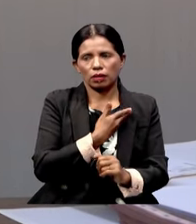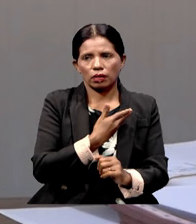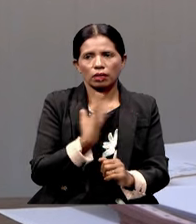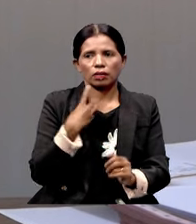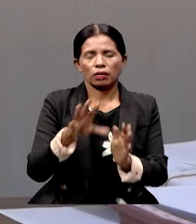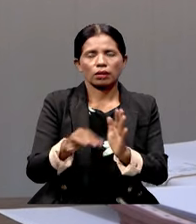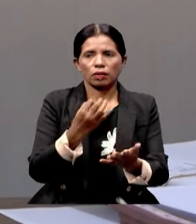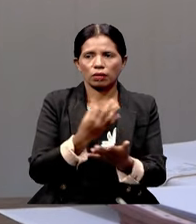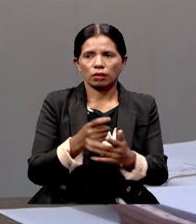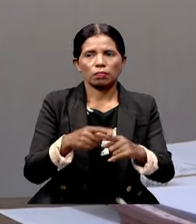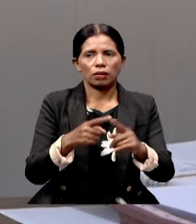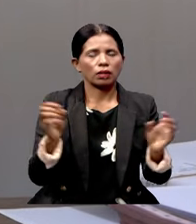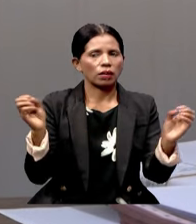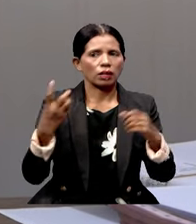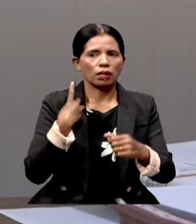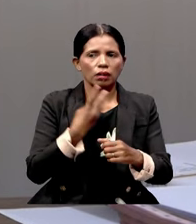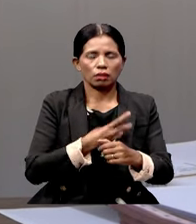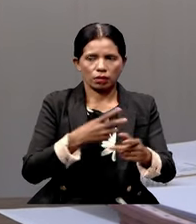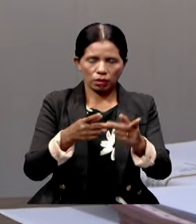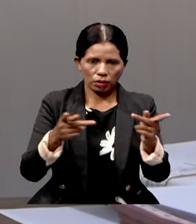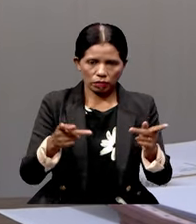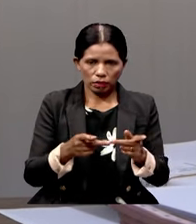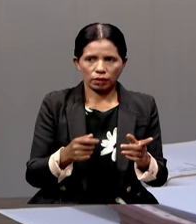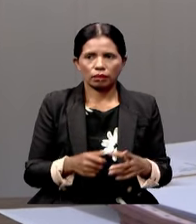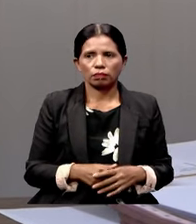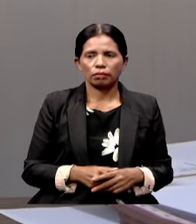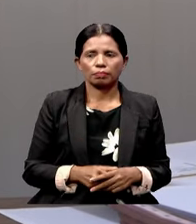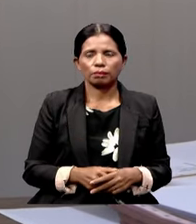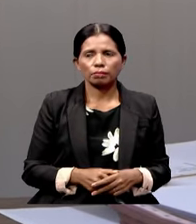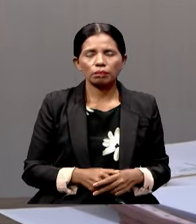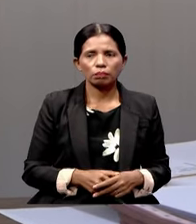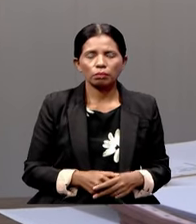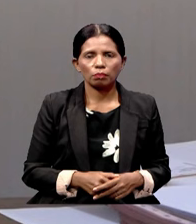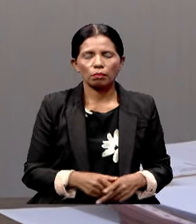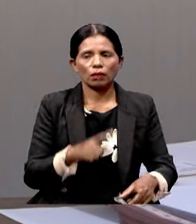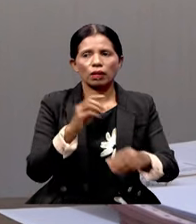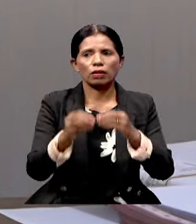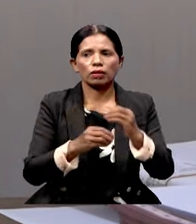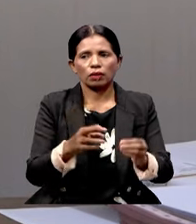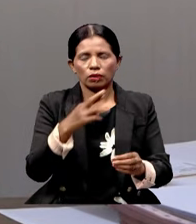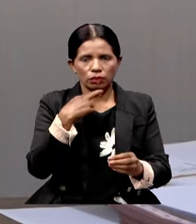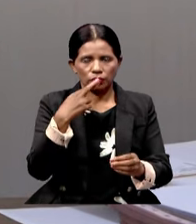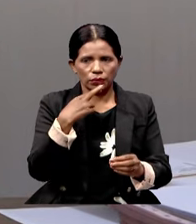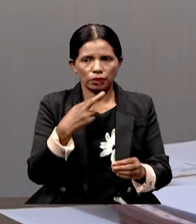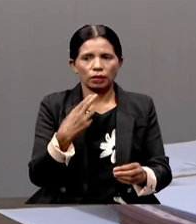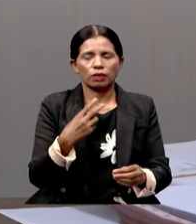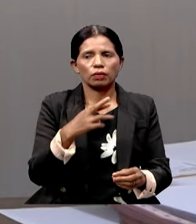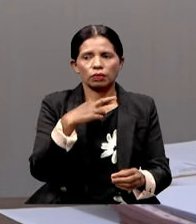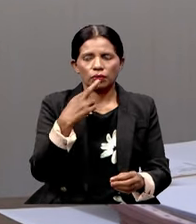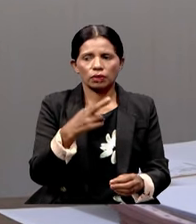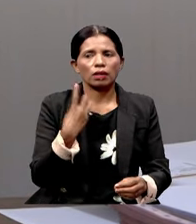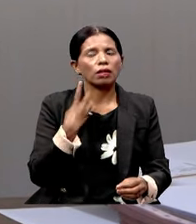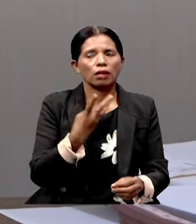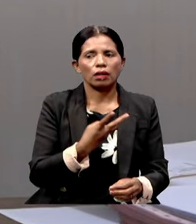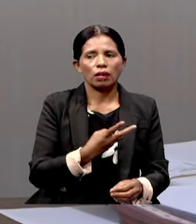lucru mai sidan la kontesi ami ne fati kolio kono presu fos ne mai ami ne